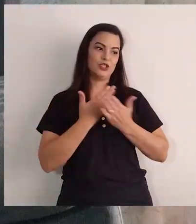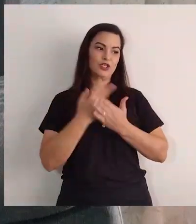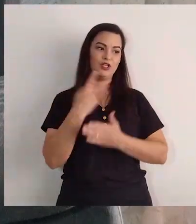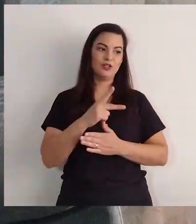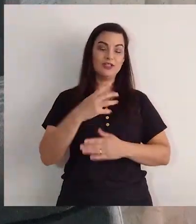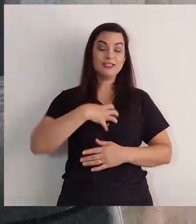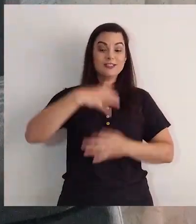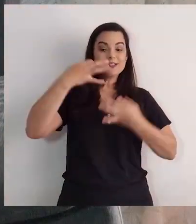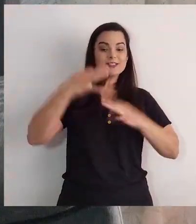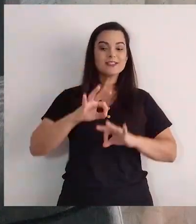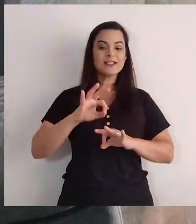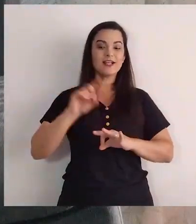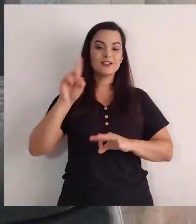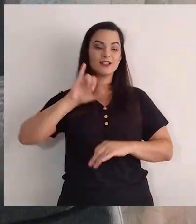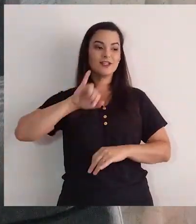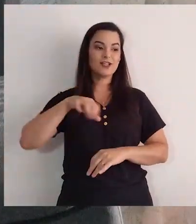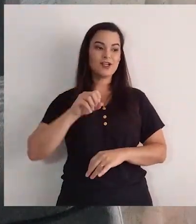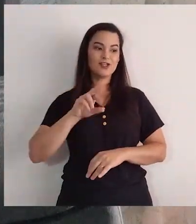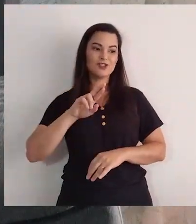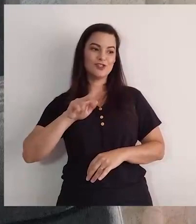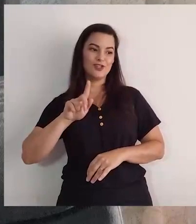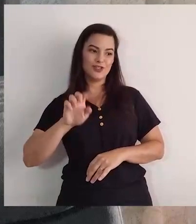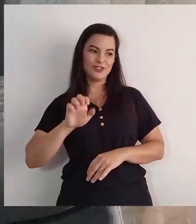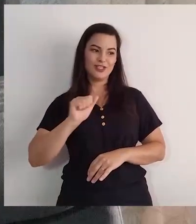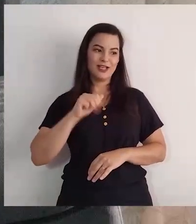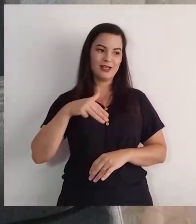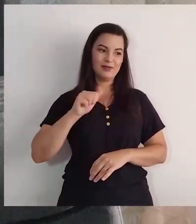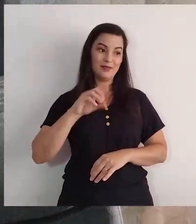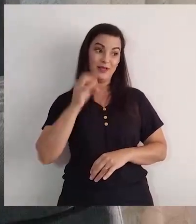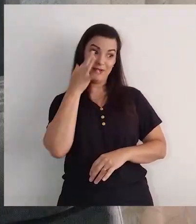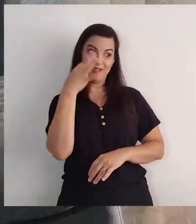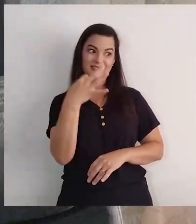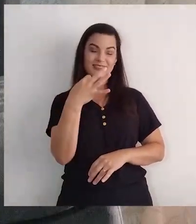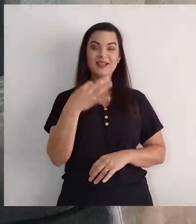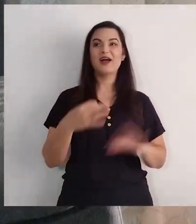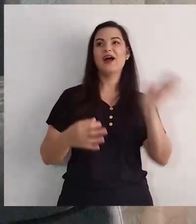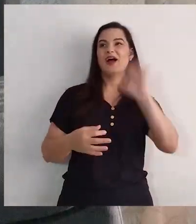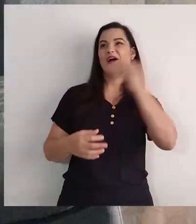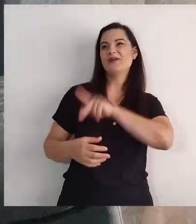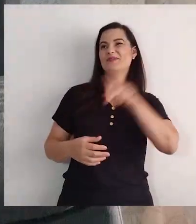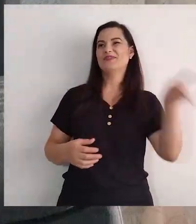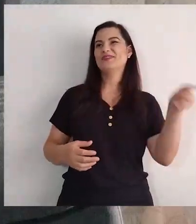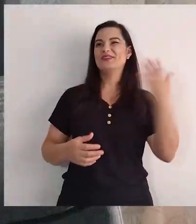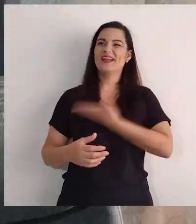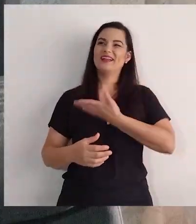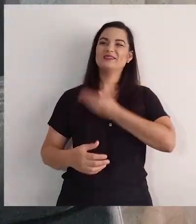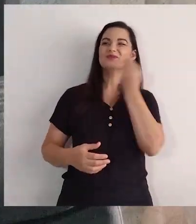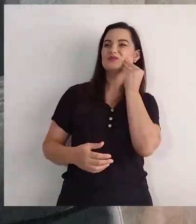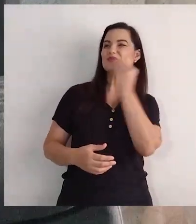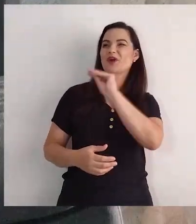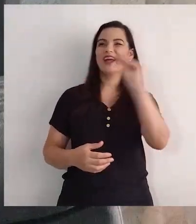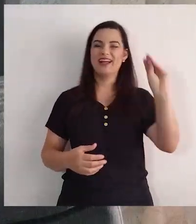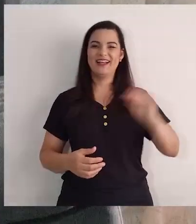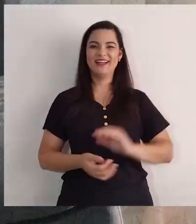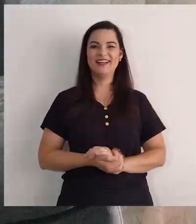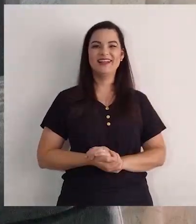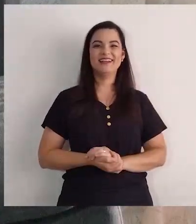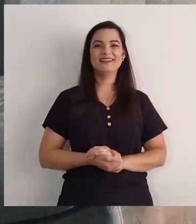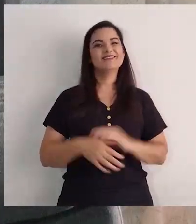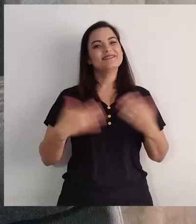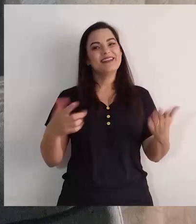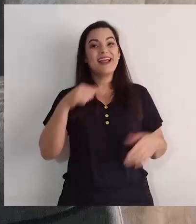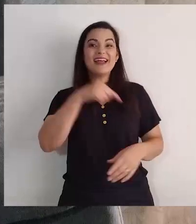Jorge Amado tá ligadinho acompanhando você. Beijo, professora. Beijo, amigos. Então é isso, gente. Essa foi a